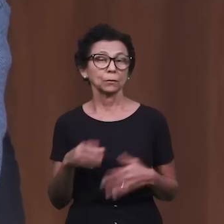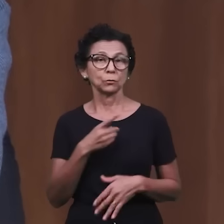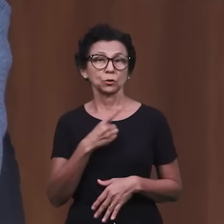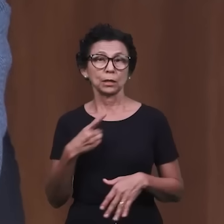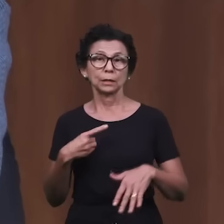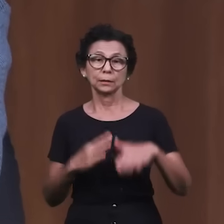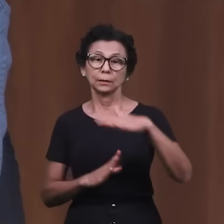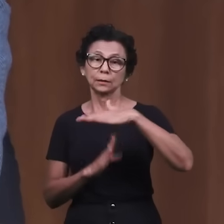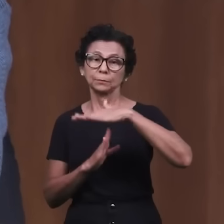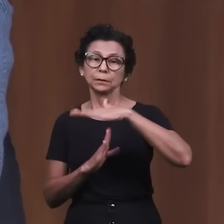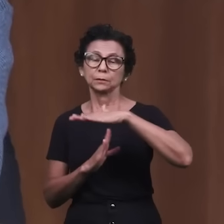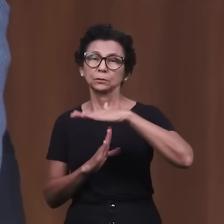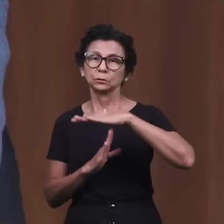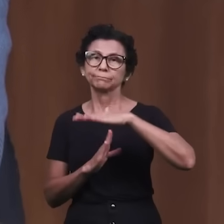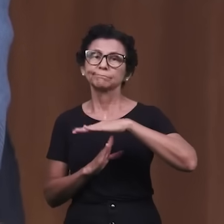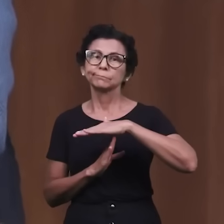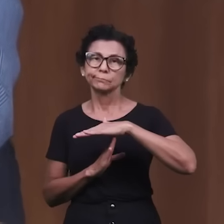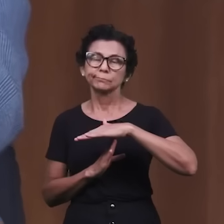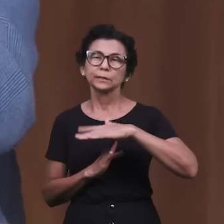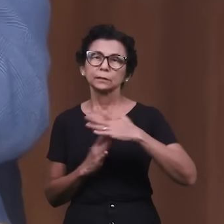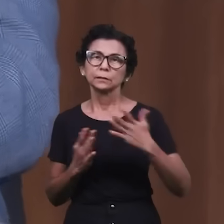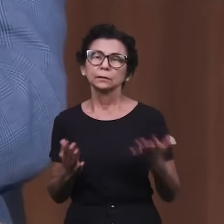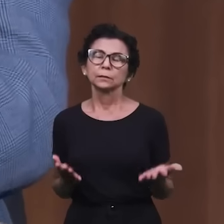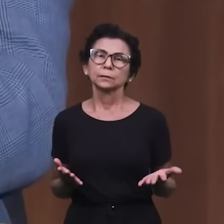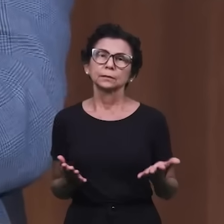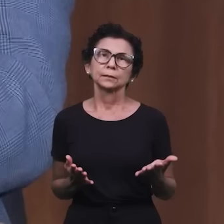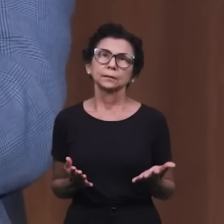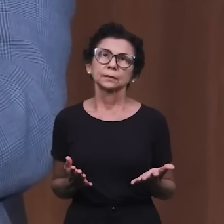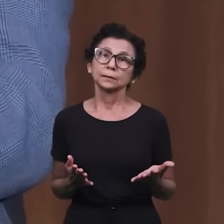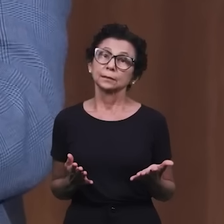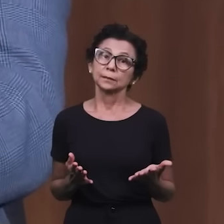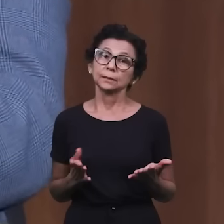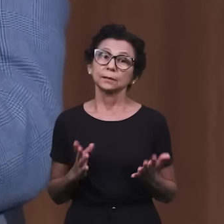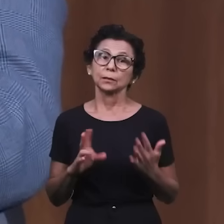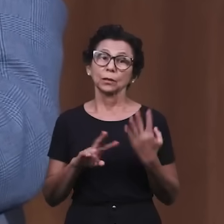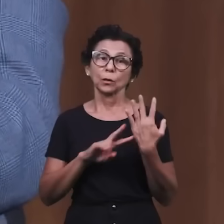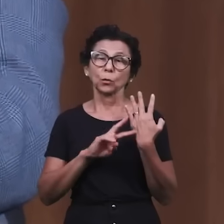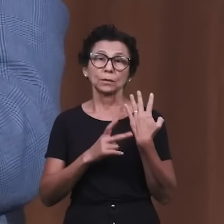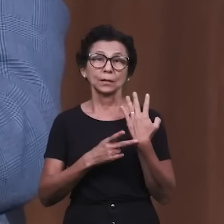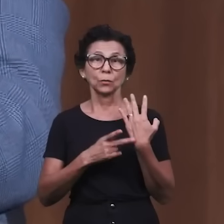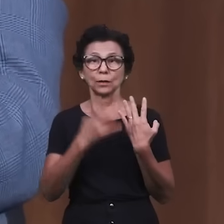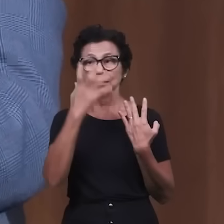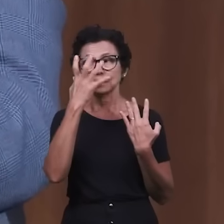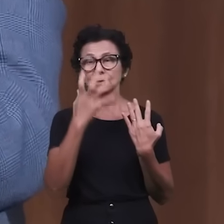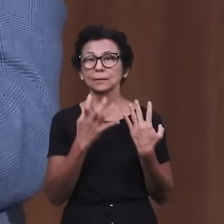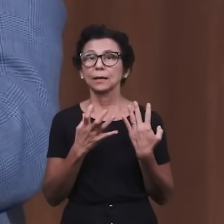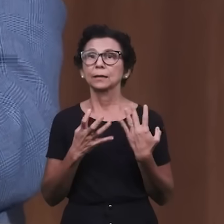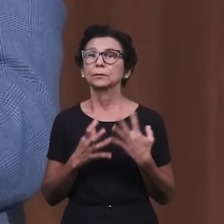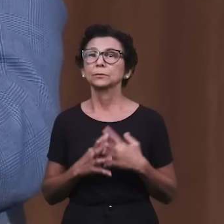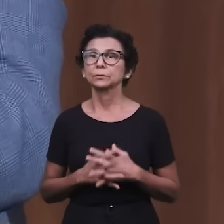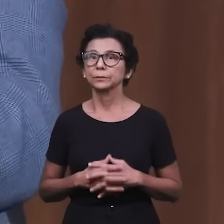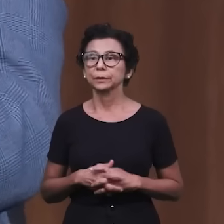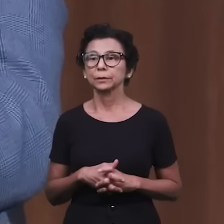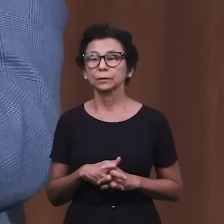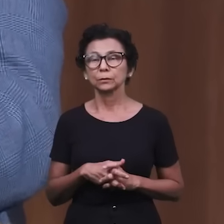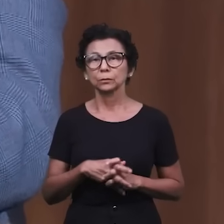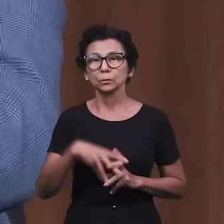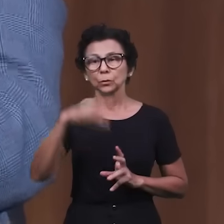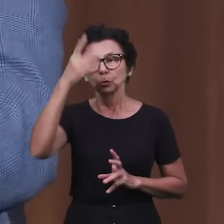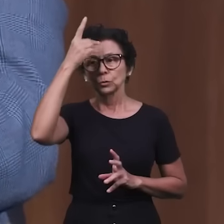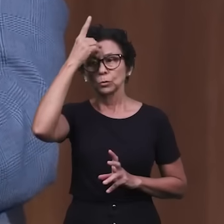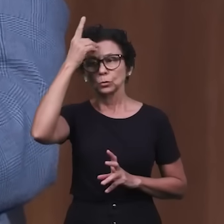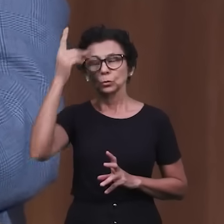limite do diácono, porque você pode causar um problema muito sério quando você entrega um